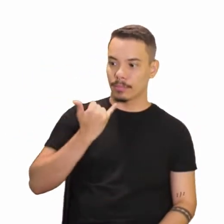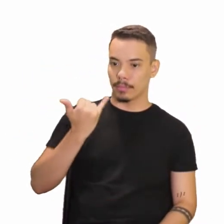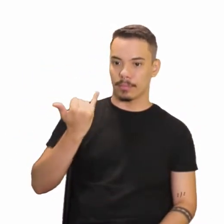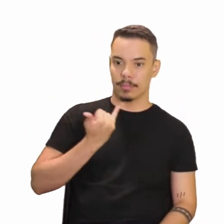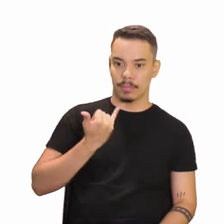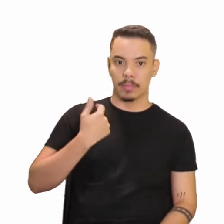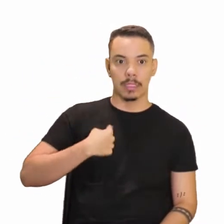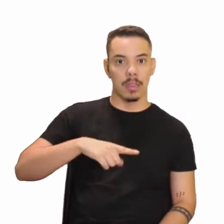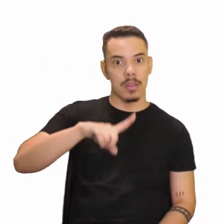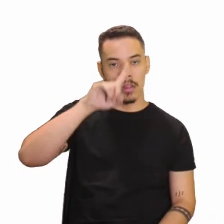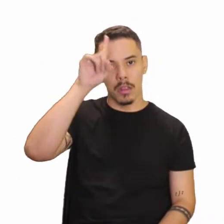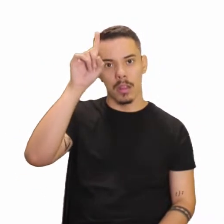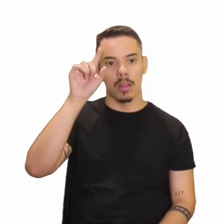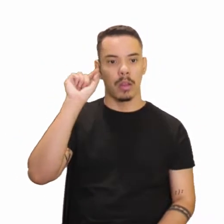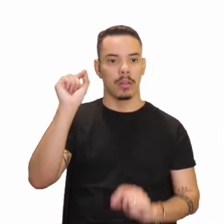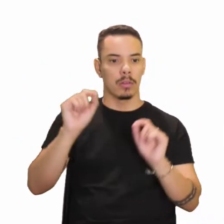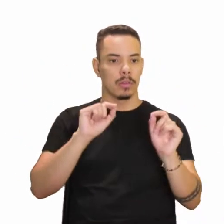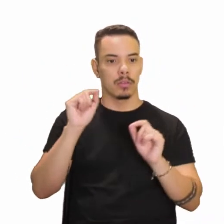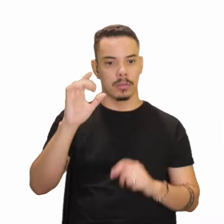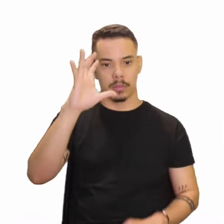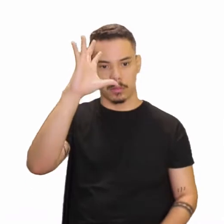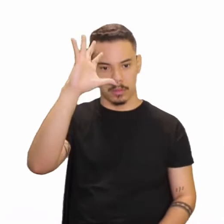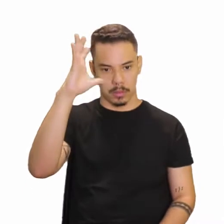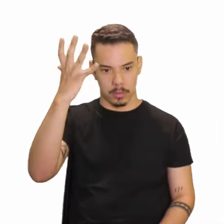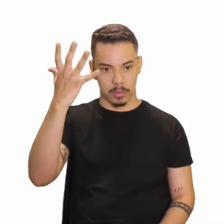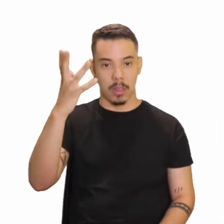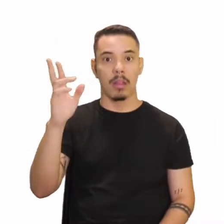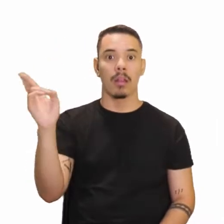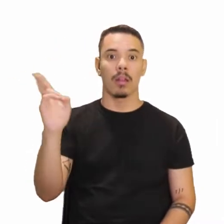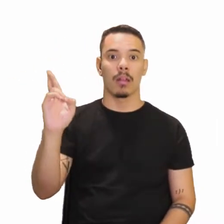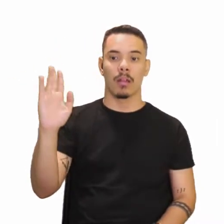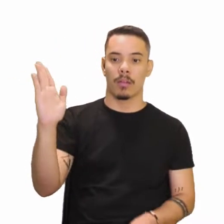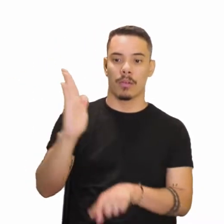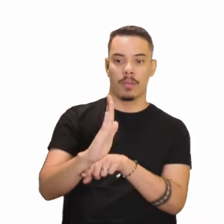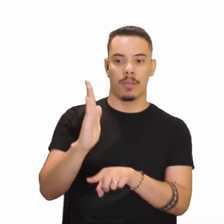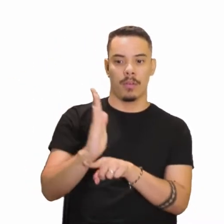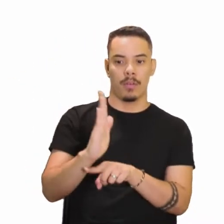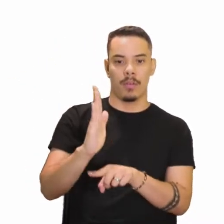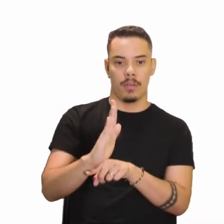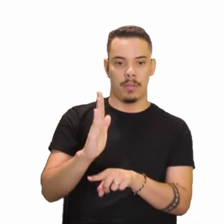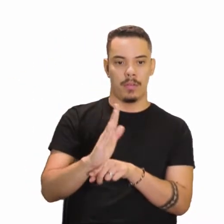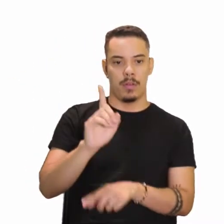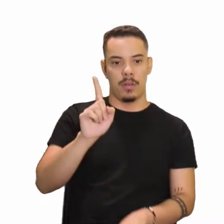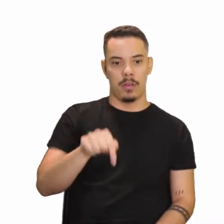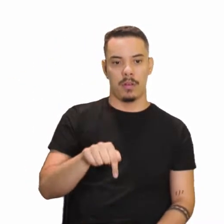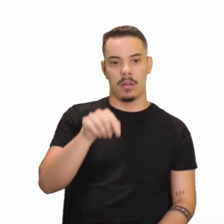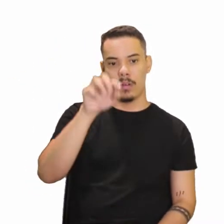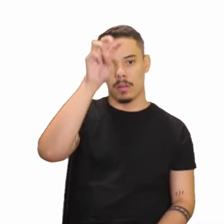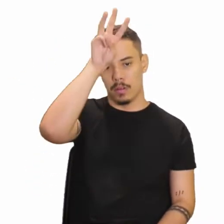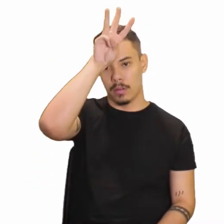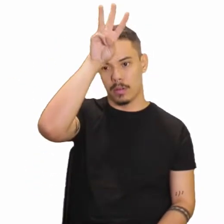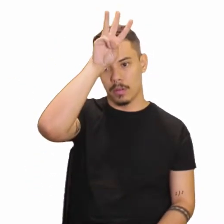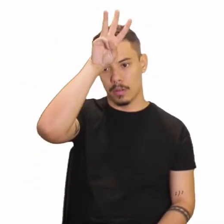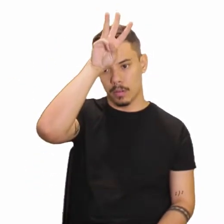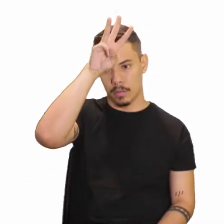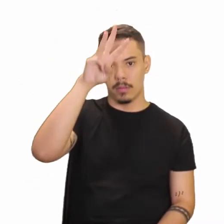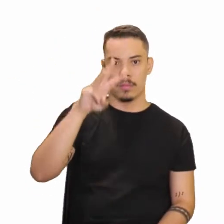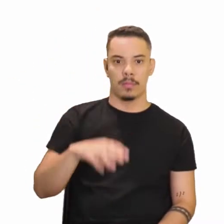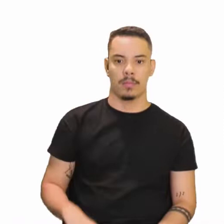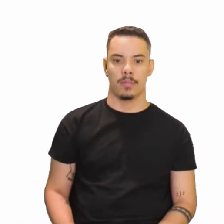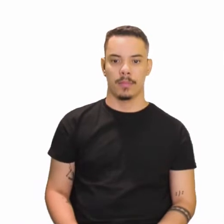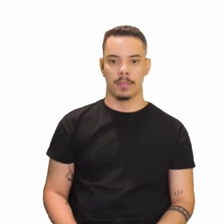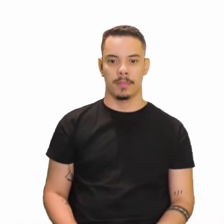uma ideia o que que aconteceu aí quem que vai socorrer Cascão o Cebolinha beleza